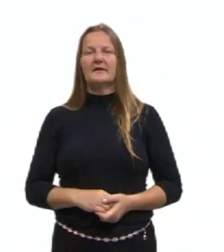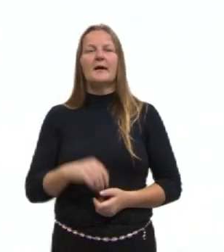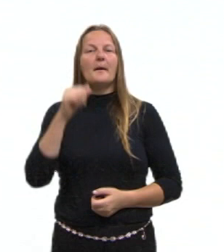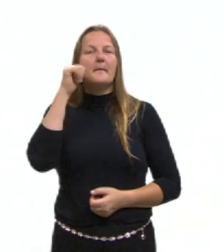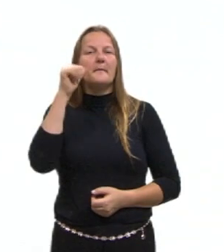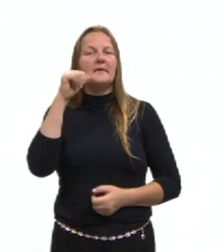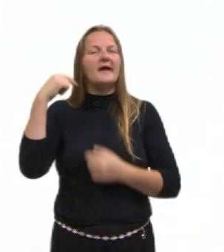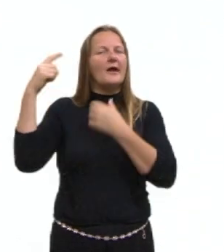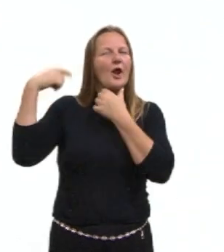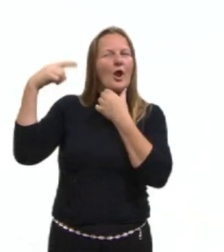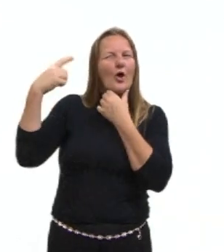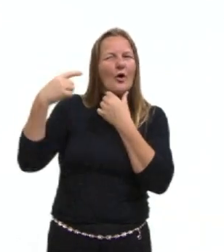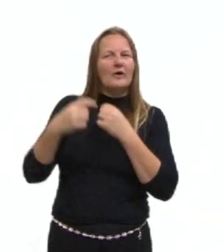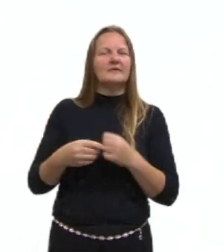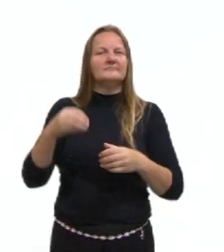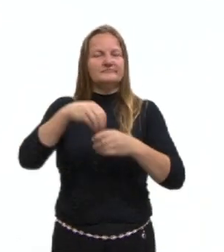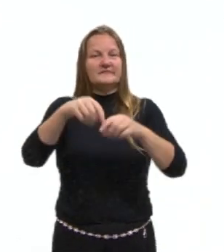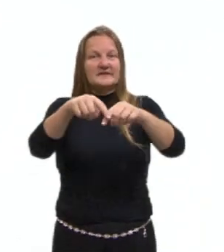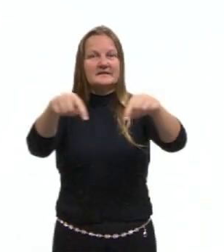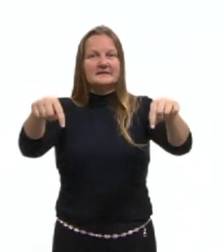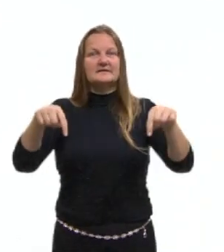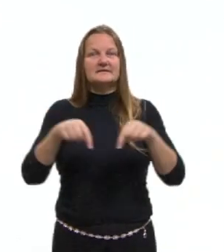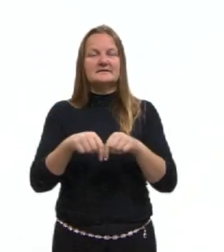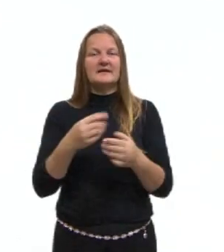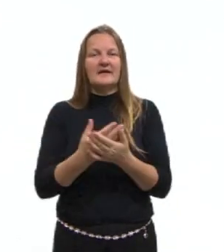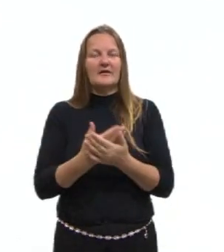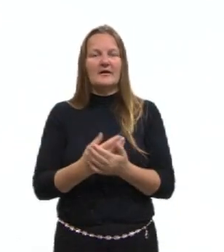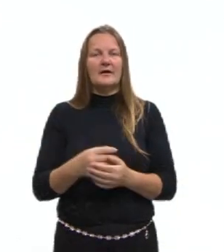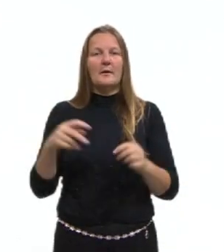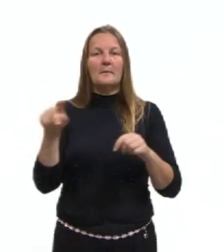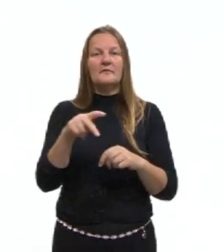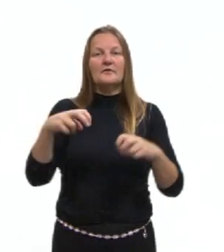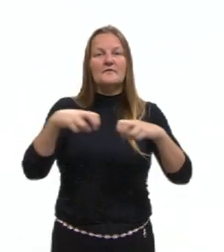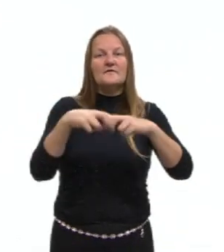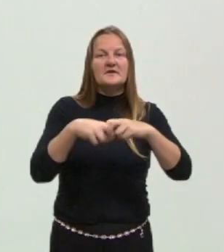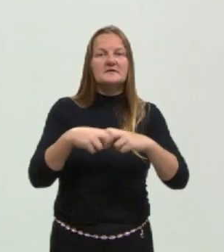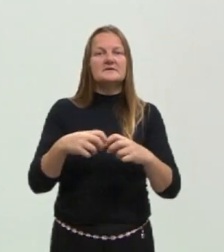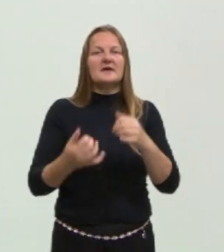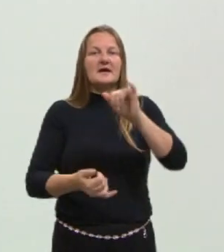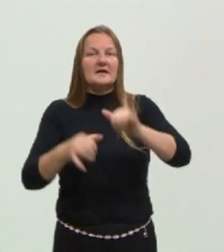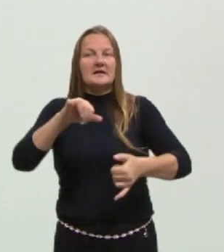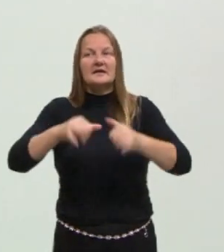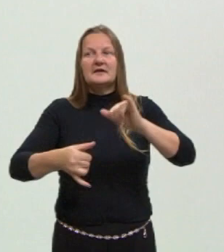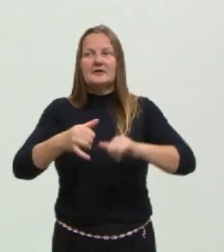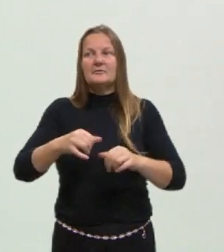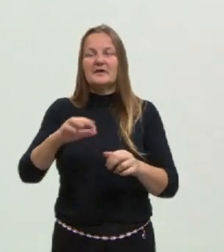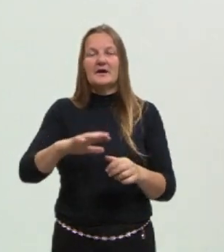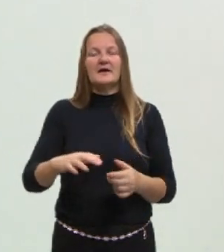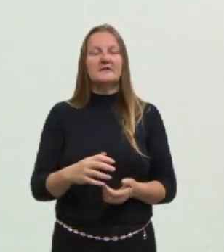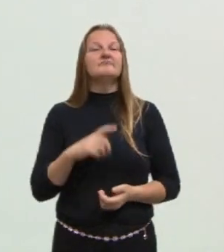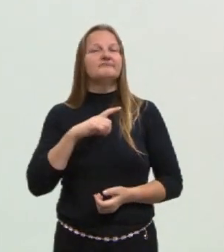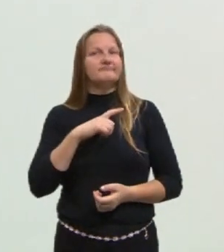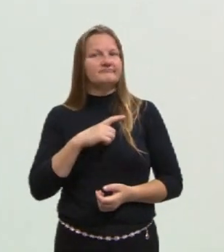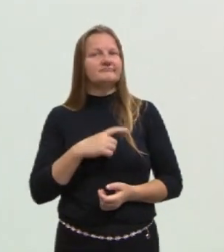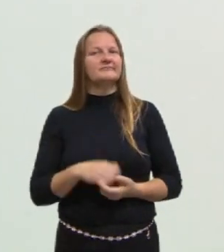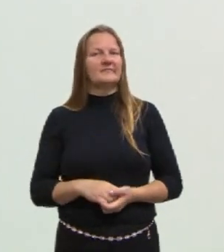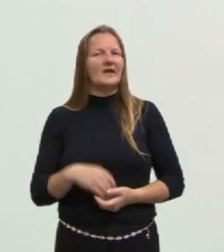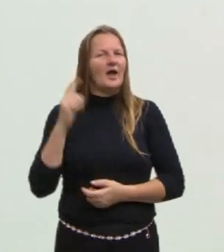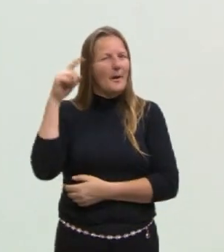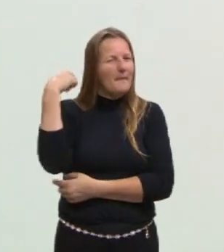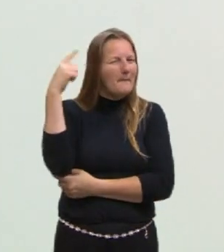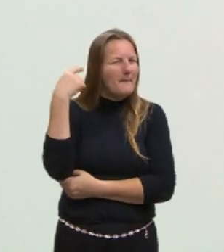loucas. Na sala de aula, na escola, os professores de física, química, essa área das exatas também, acaba tendo